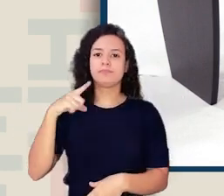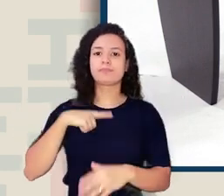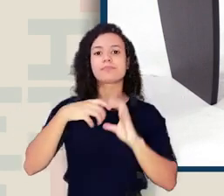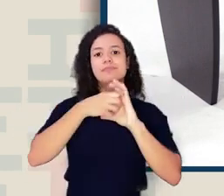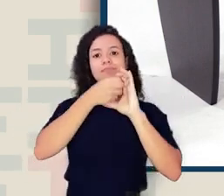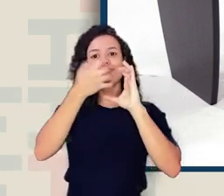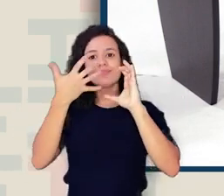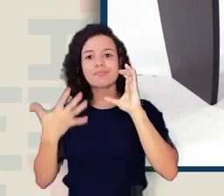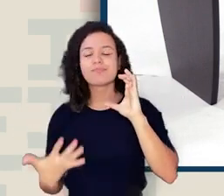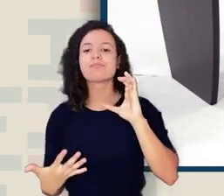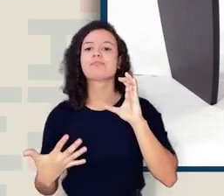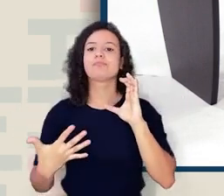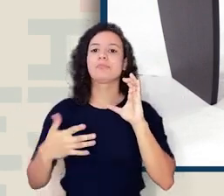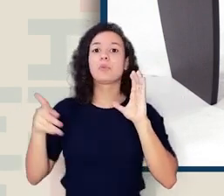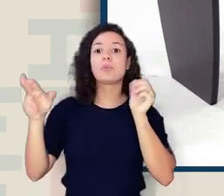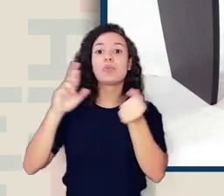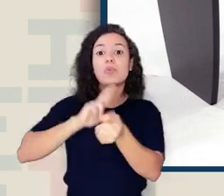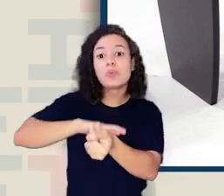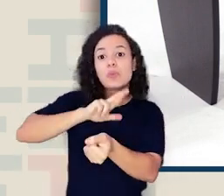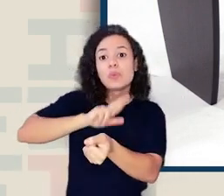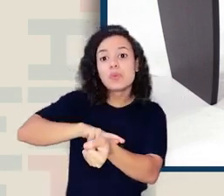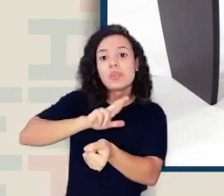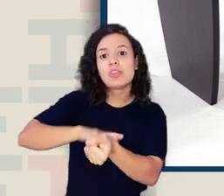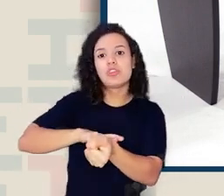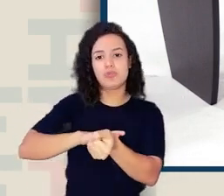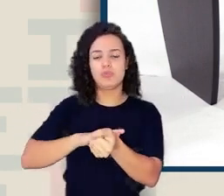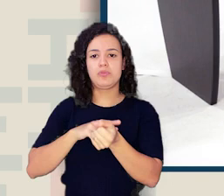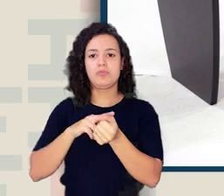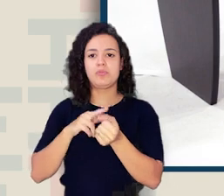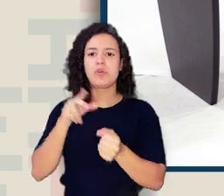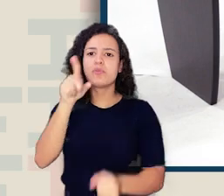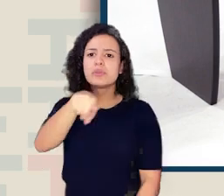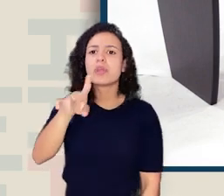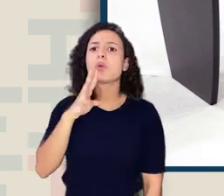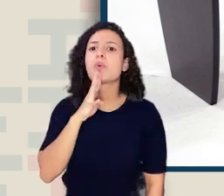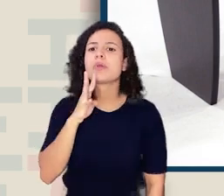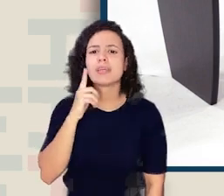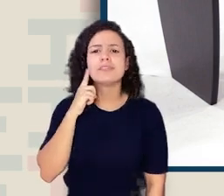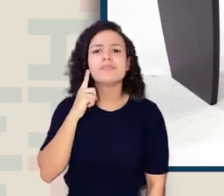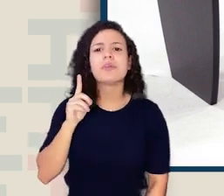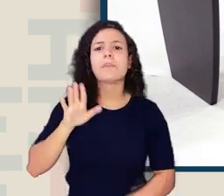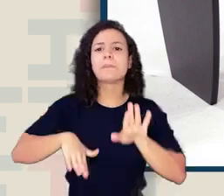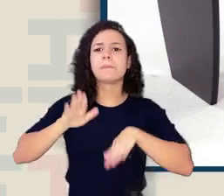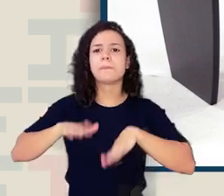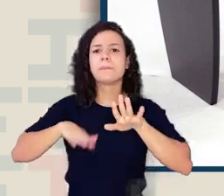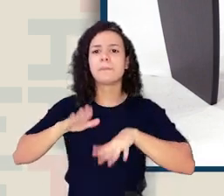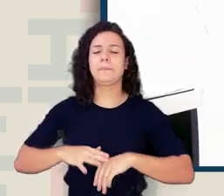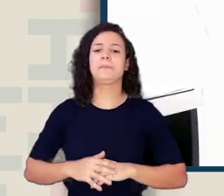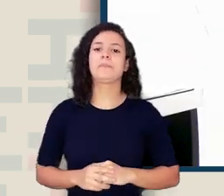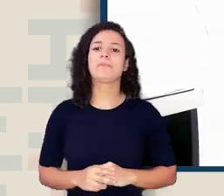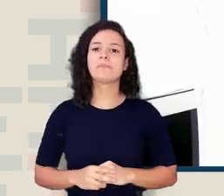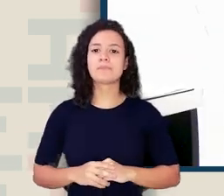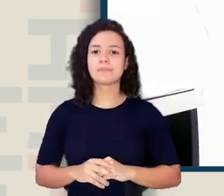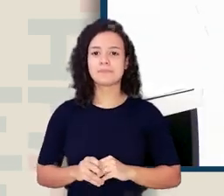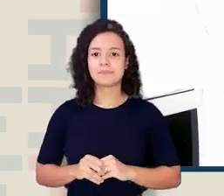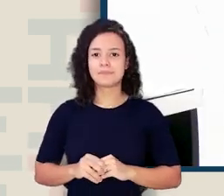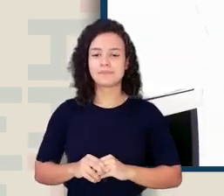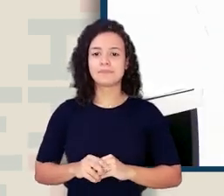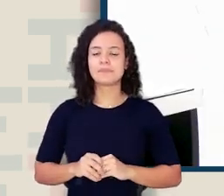primeiras características das nossas células rítmicas. Por exemplo, será que você conhece essa batida?